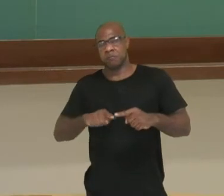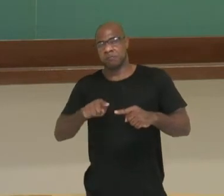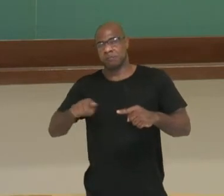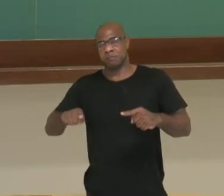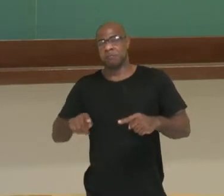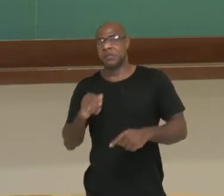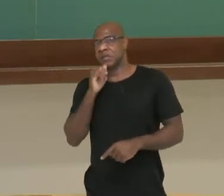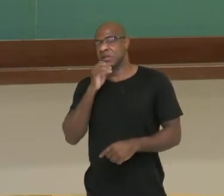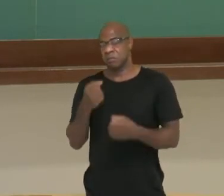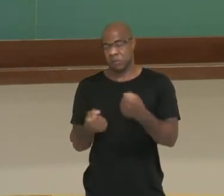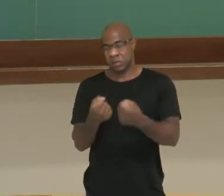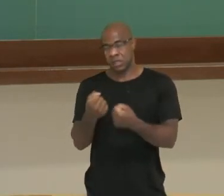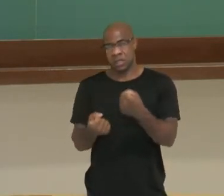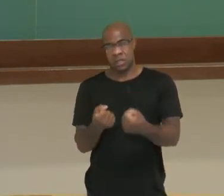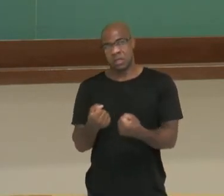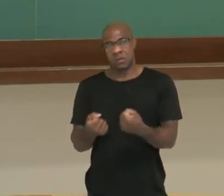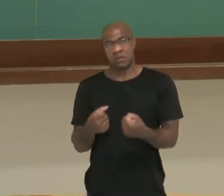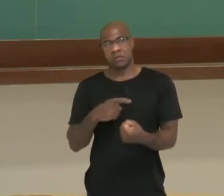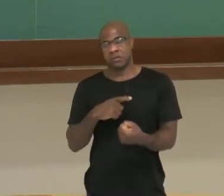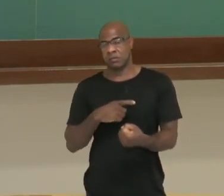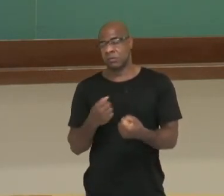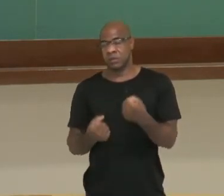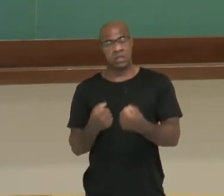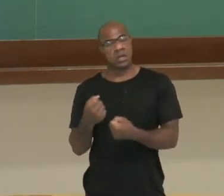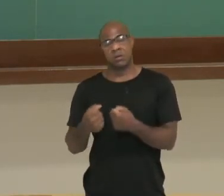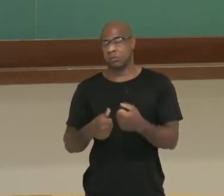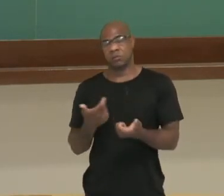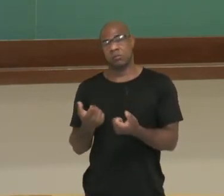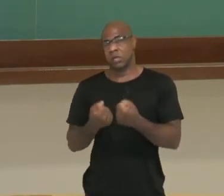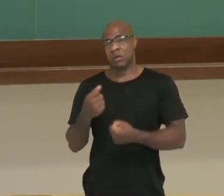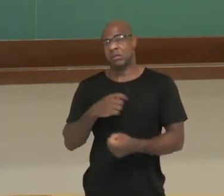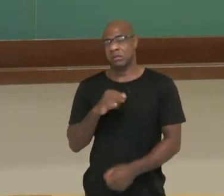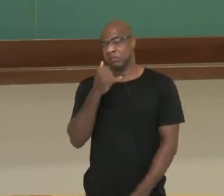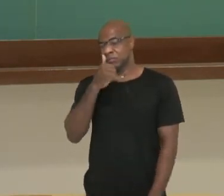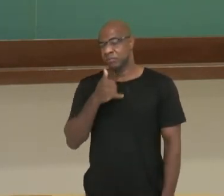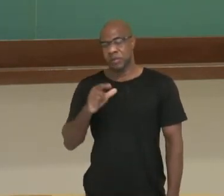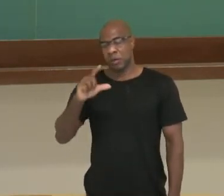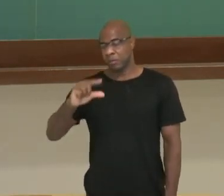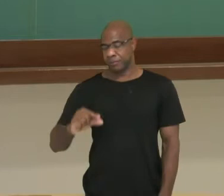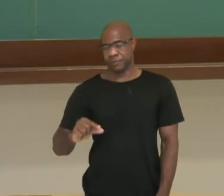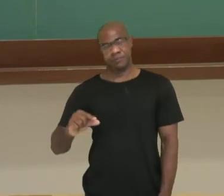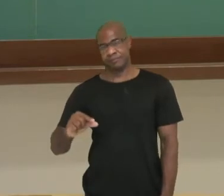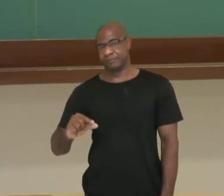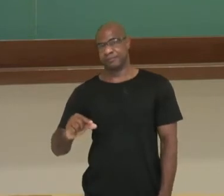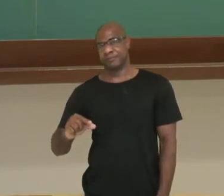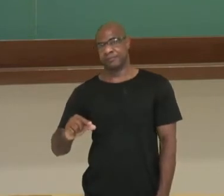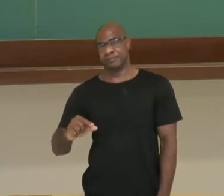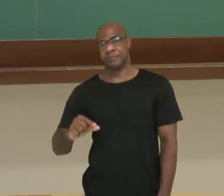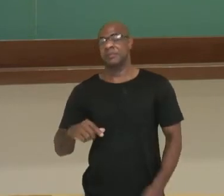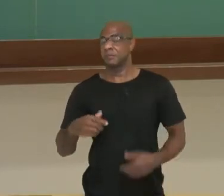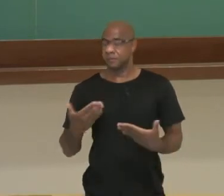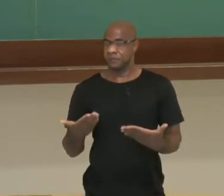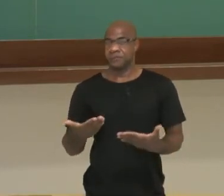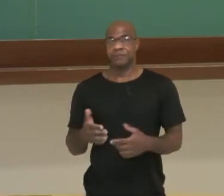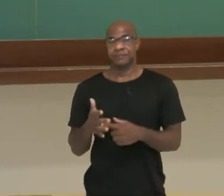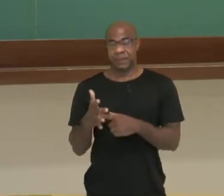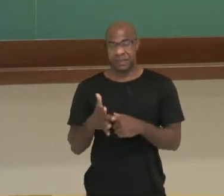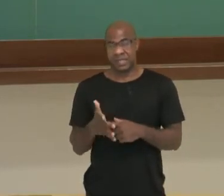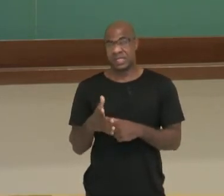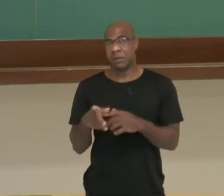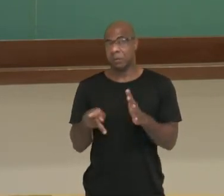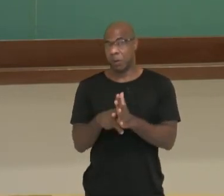carro. O carro trabalha com uma tensão baixa, 12 volts, no máximo 48 volts. Então, a bateria do